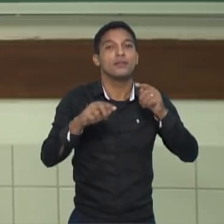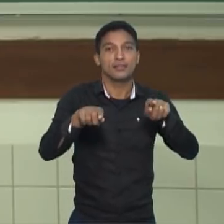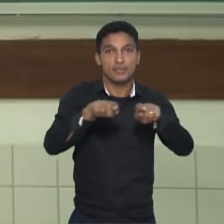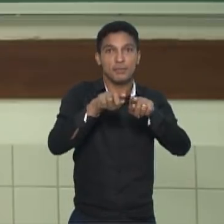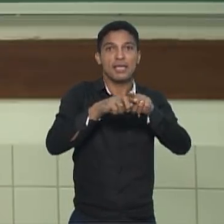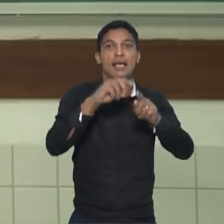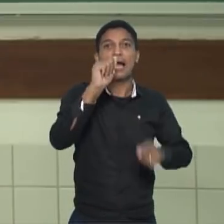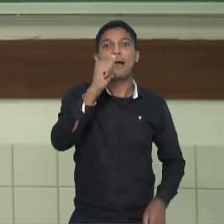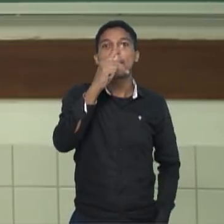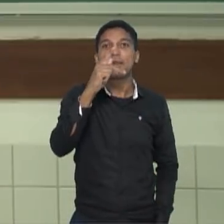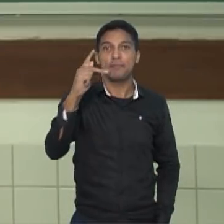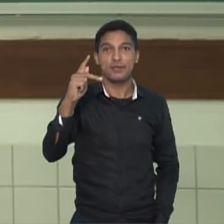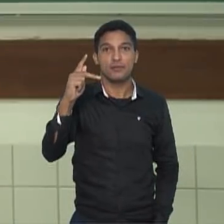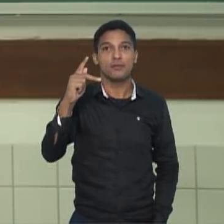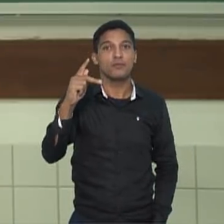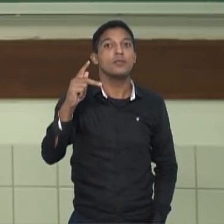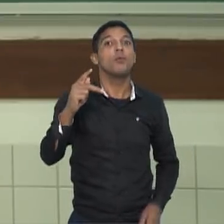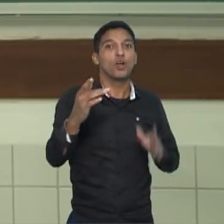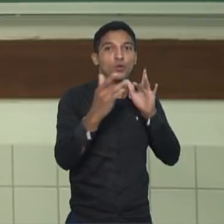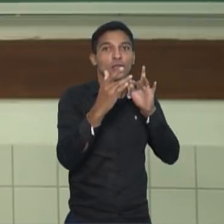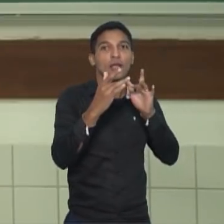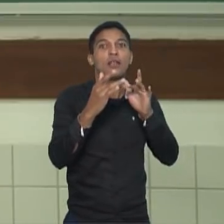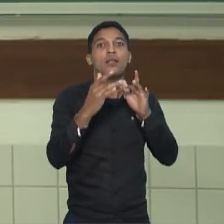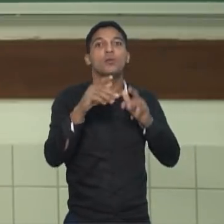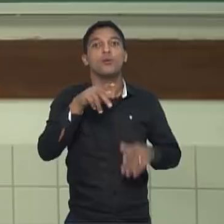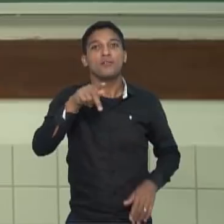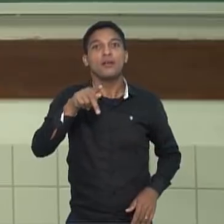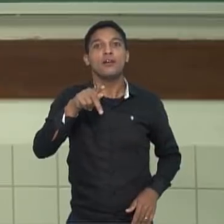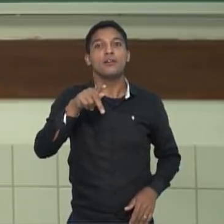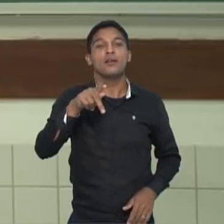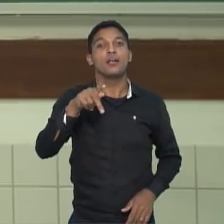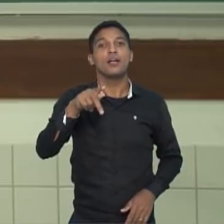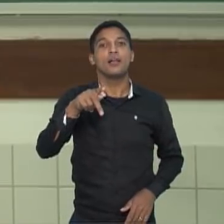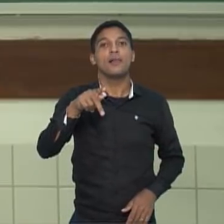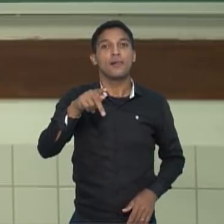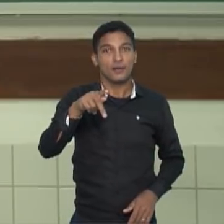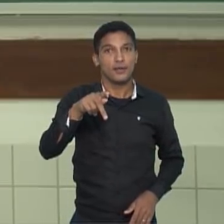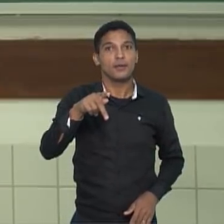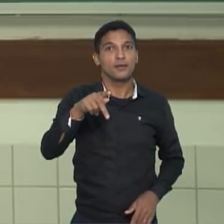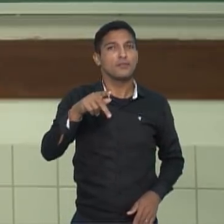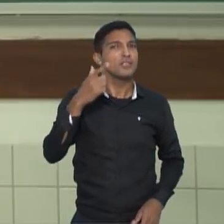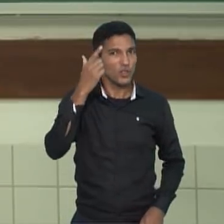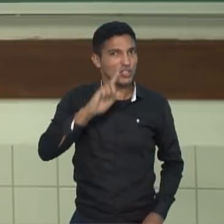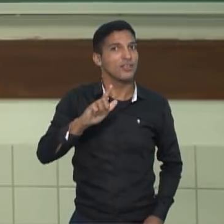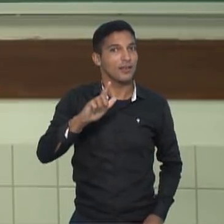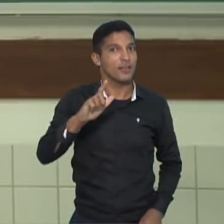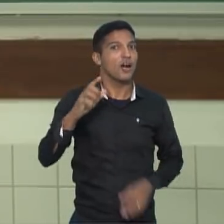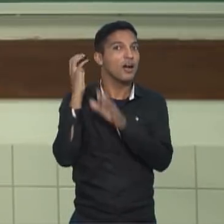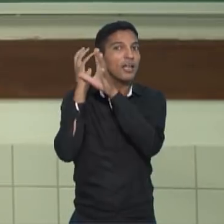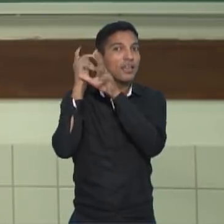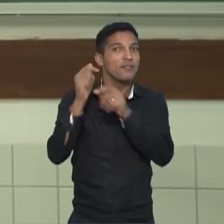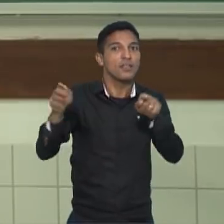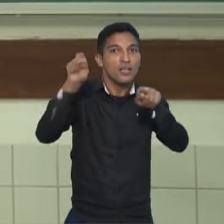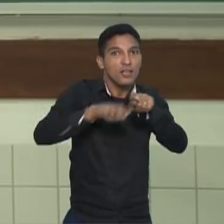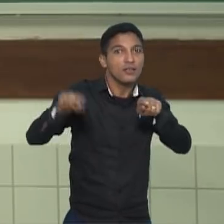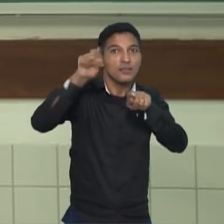se organizar que você vai conseguir na próxima vez. Bem, vamos ver os conteúdos da próxima aula.